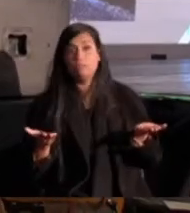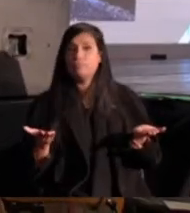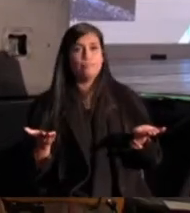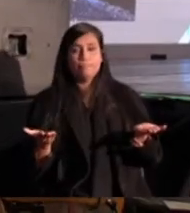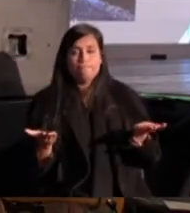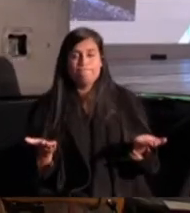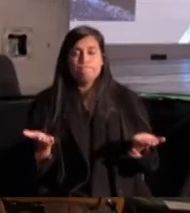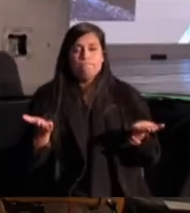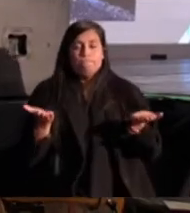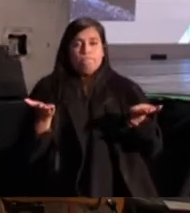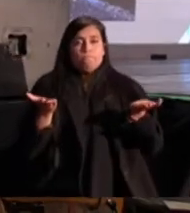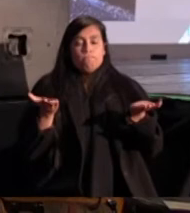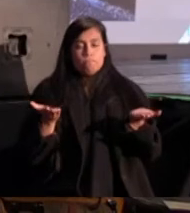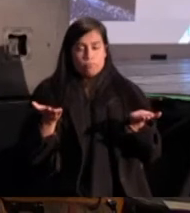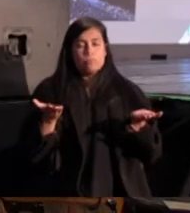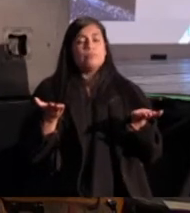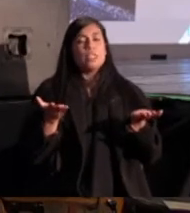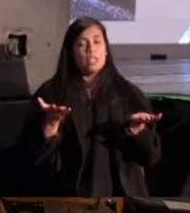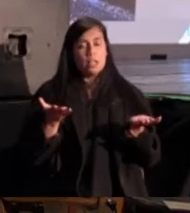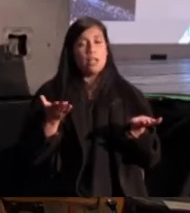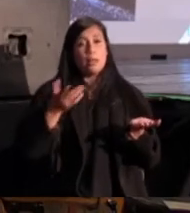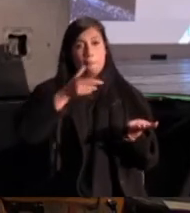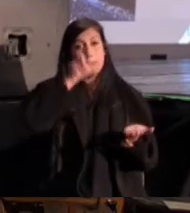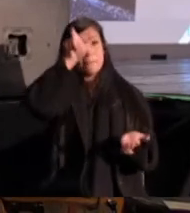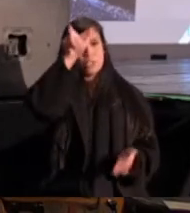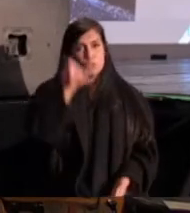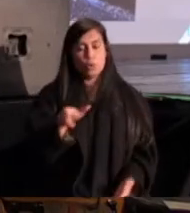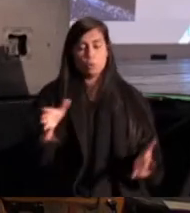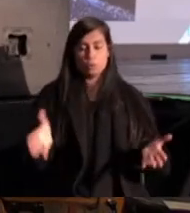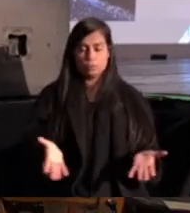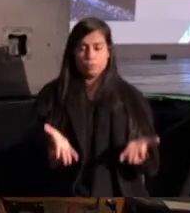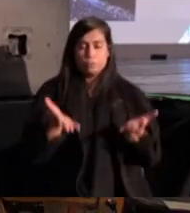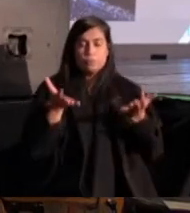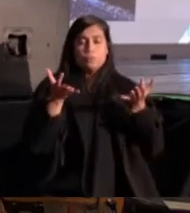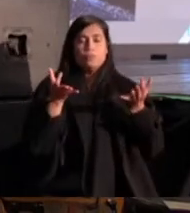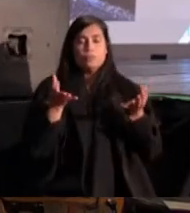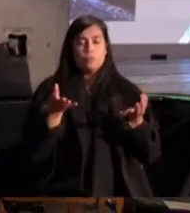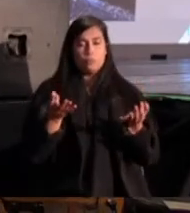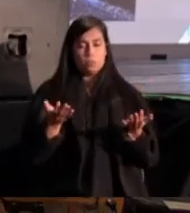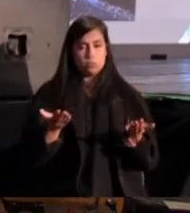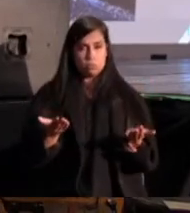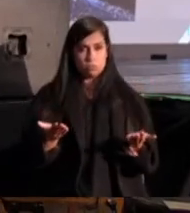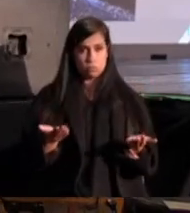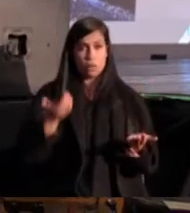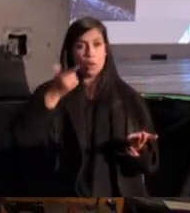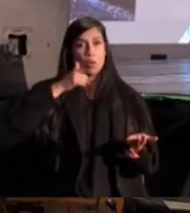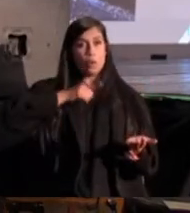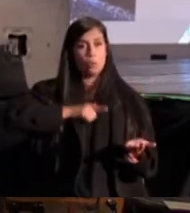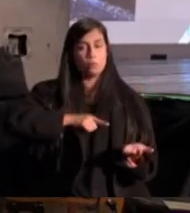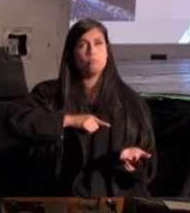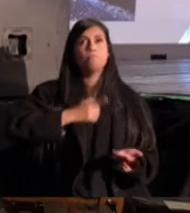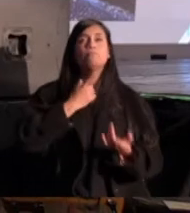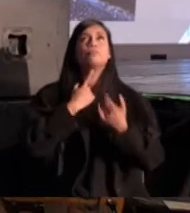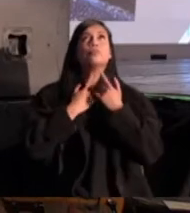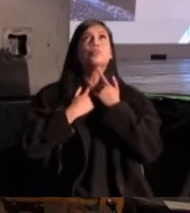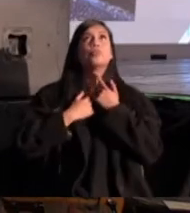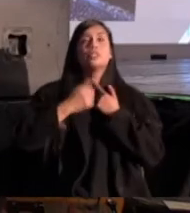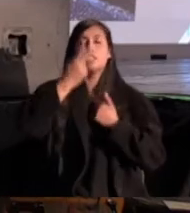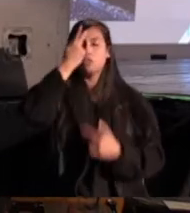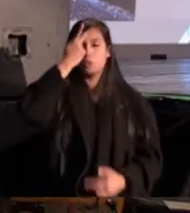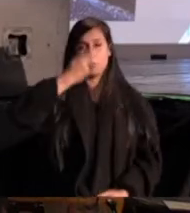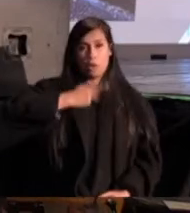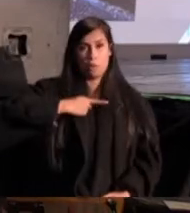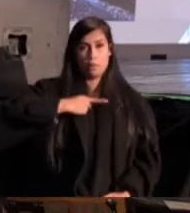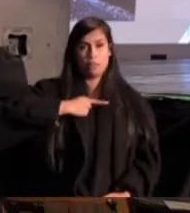em estado de equilíbrio, ela consegue manter a conexão com seus próprios desejos, porque ela sabe o que ela